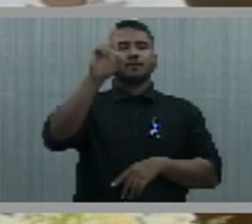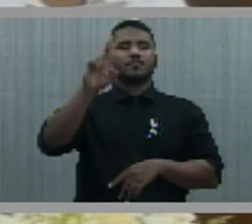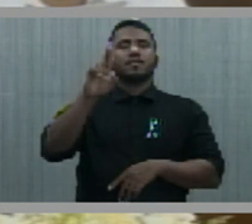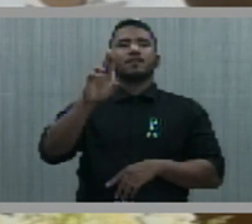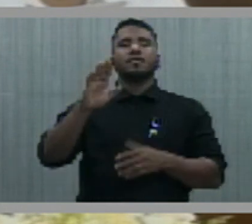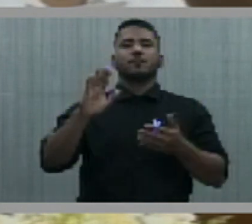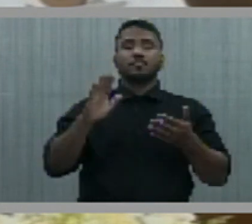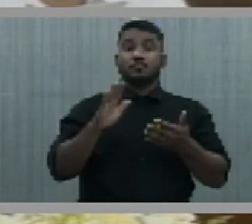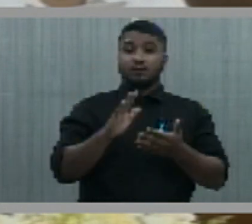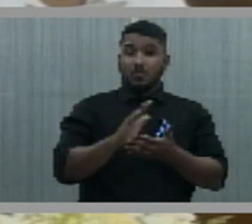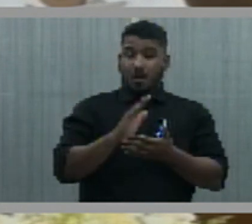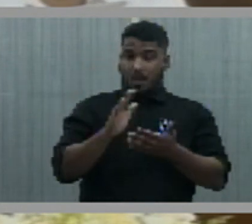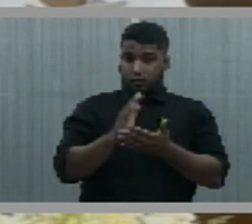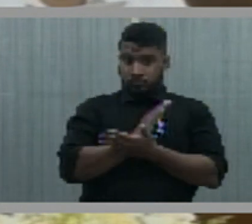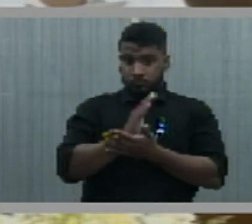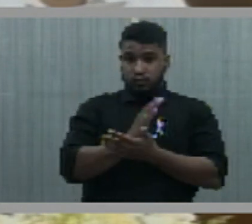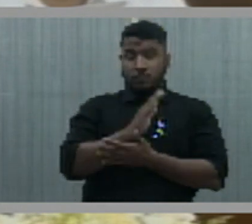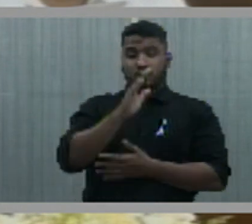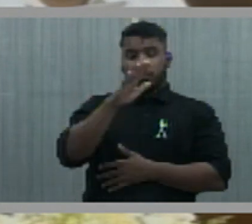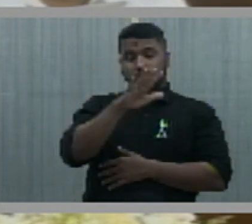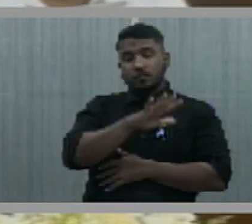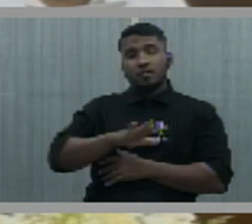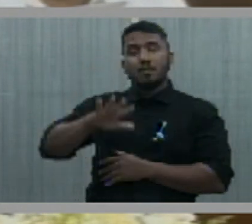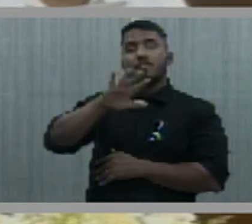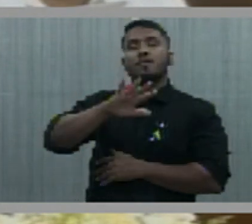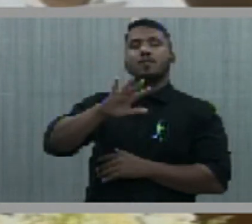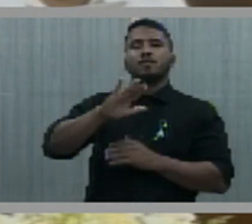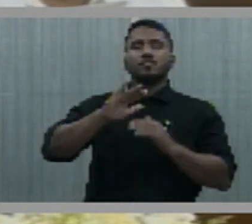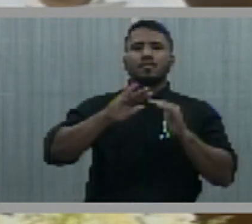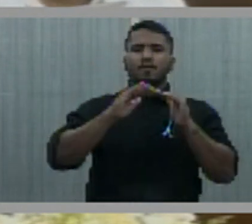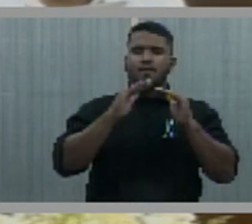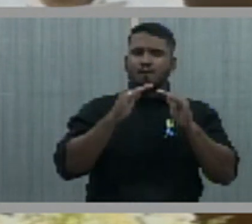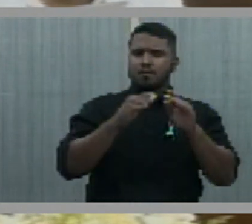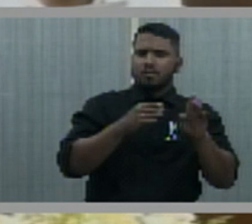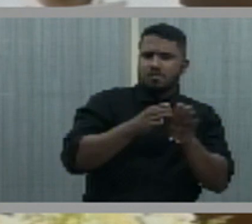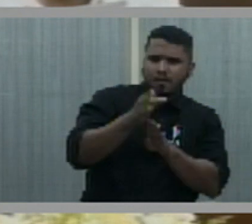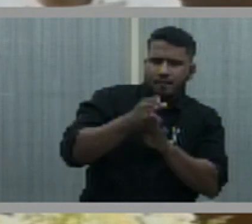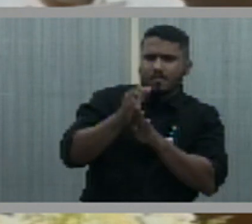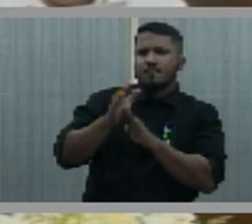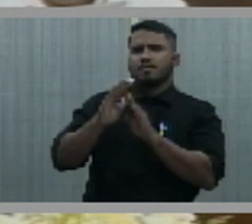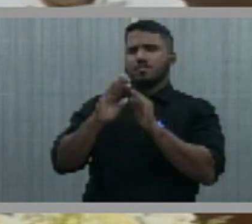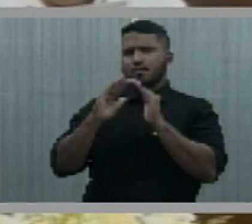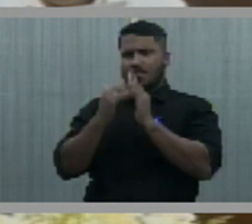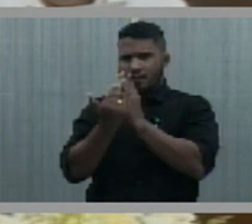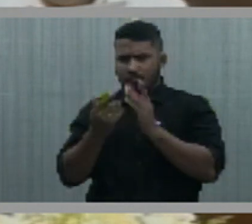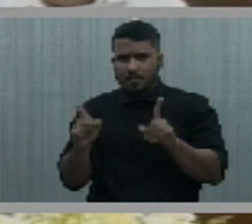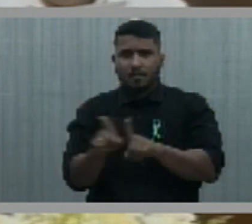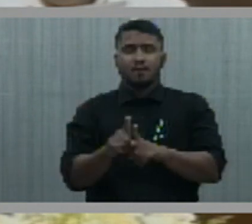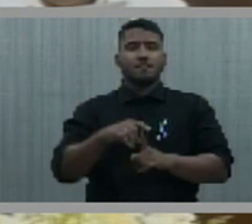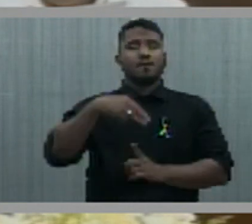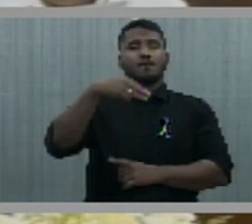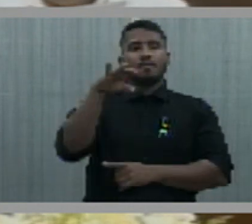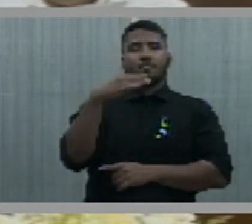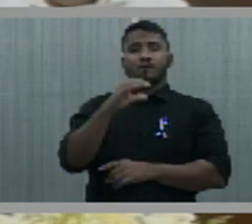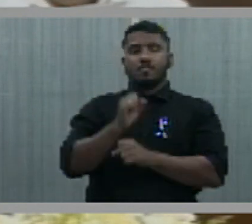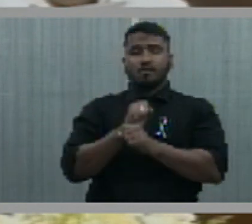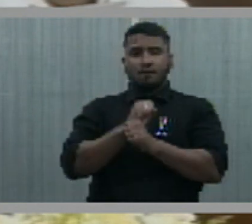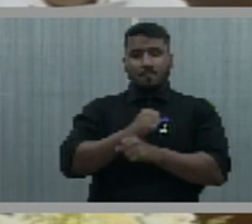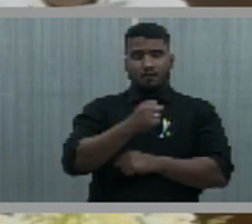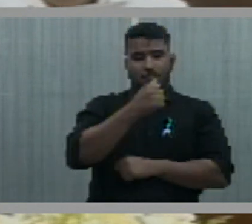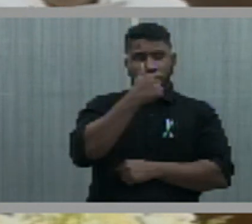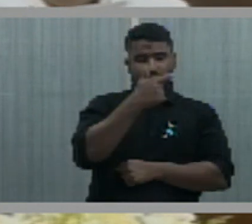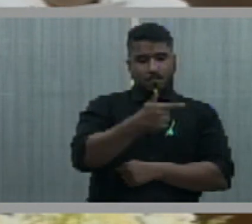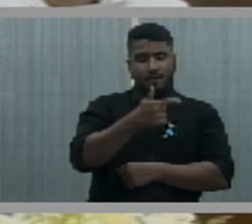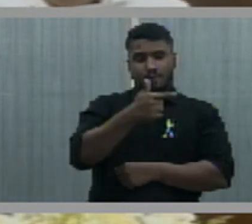presbíteros no Conselho Presbiteral e no Colégio de Consultores. Em março de 2016, foi